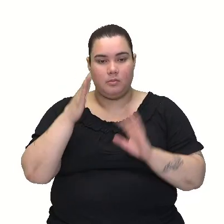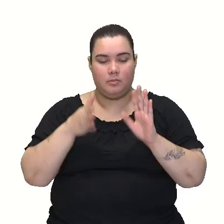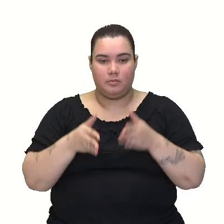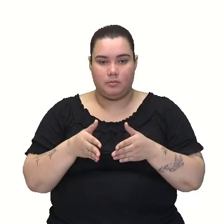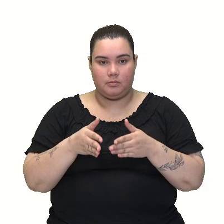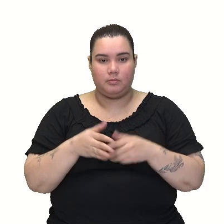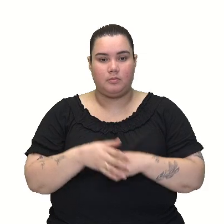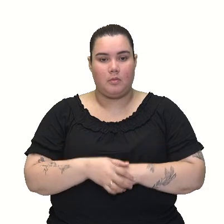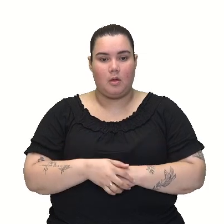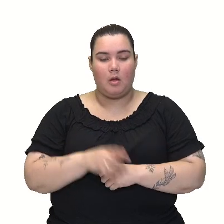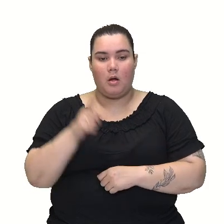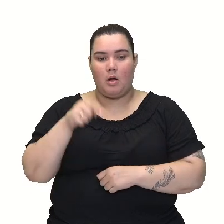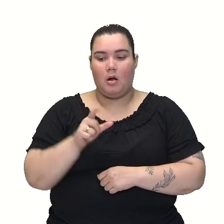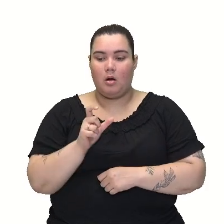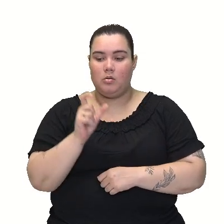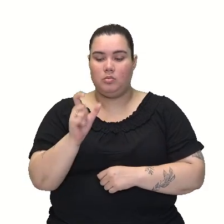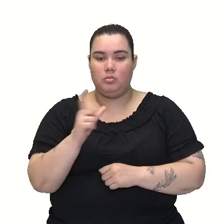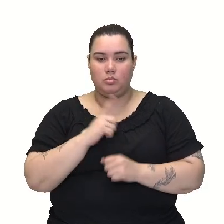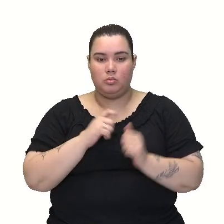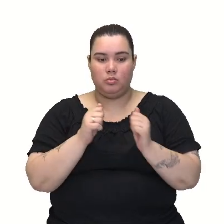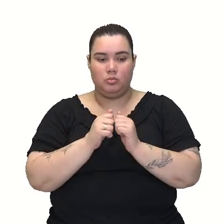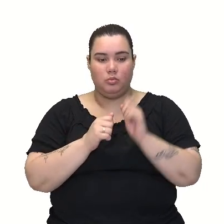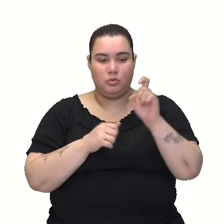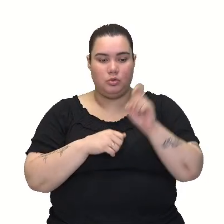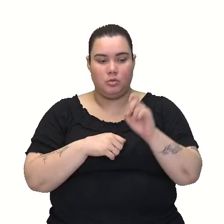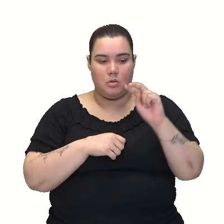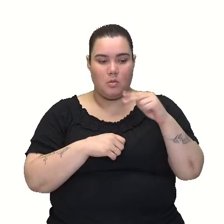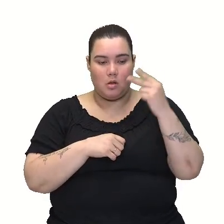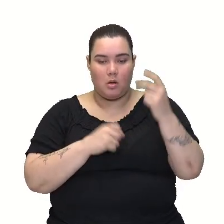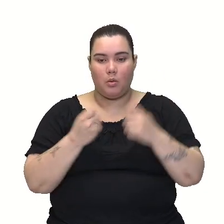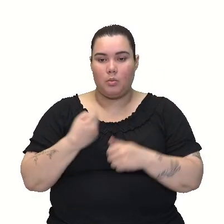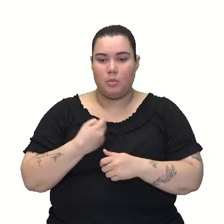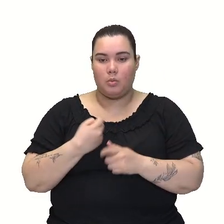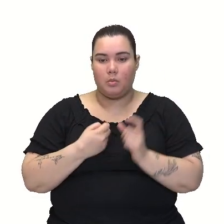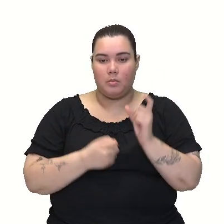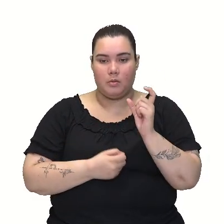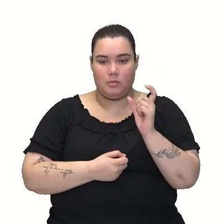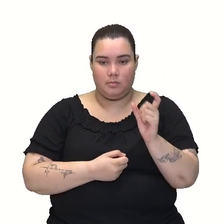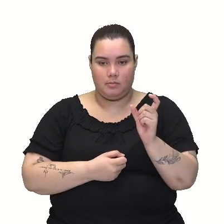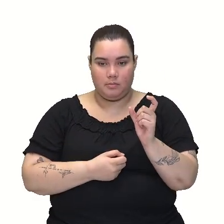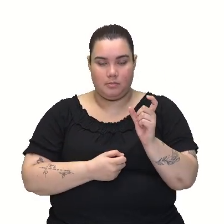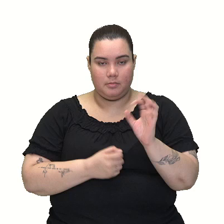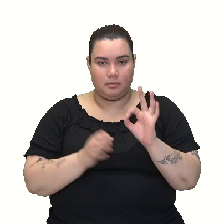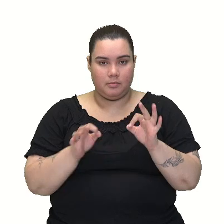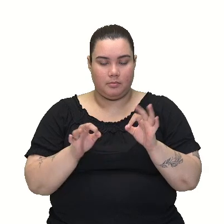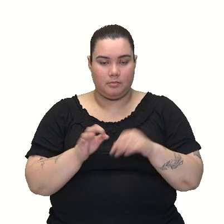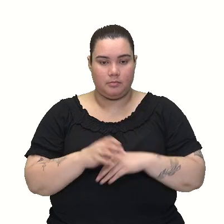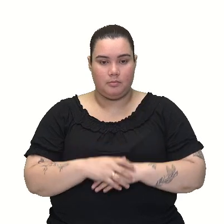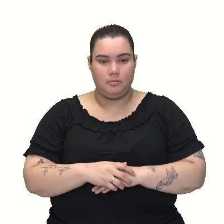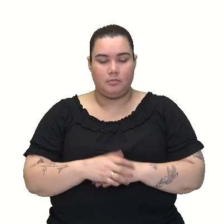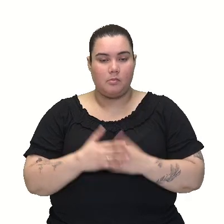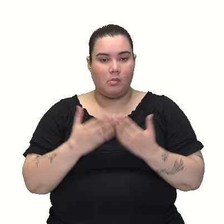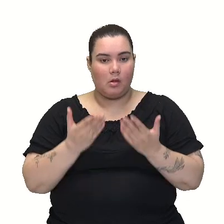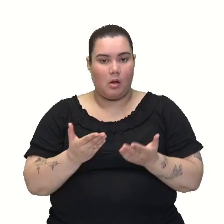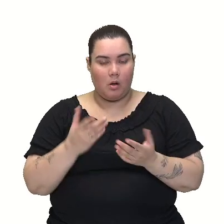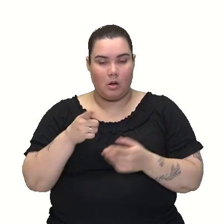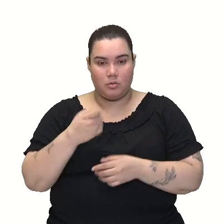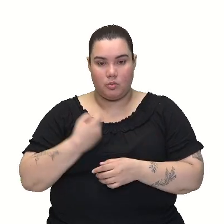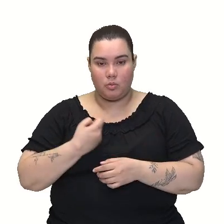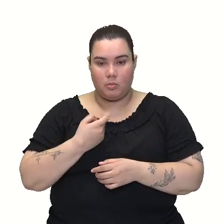o coeficiente, né, que acompanha aqui o x ao quadrado. É esse númerozinho que fica na frente do x. Então, nesse caso aqui,